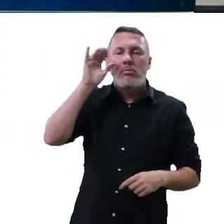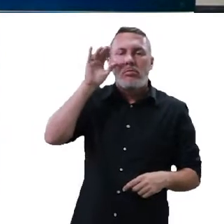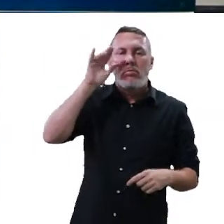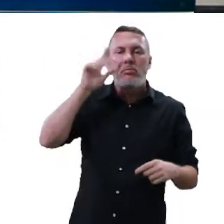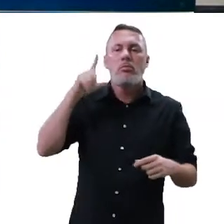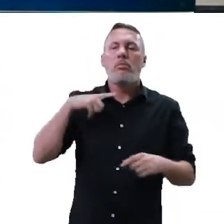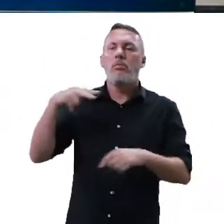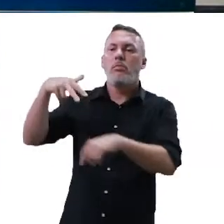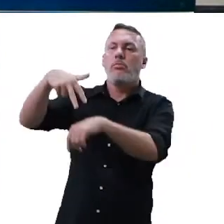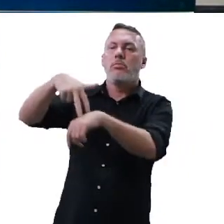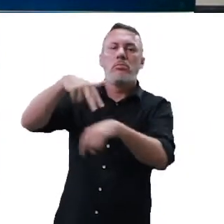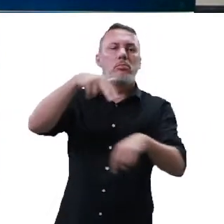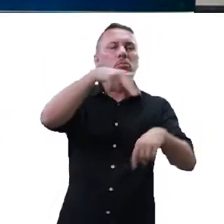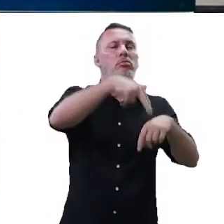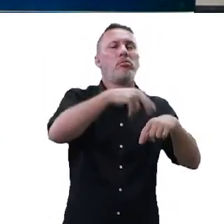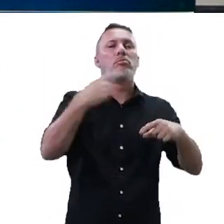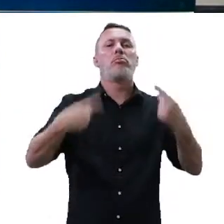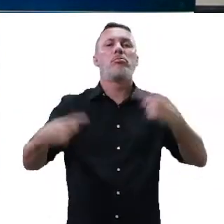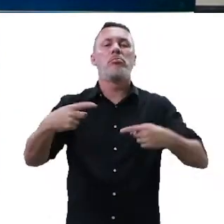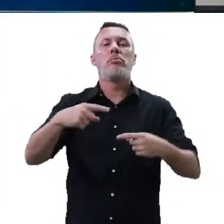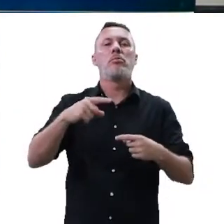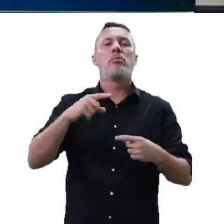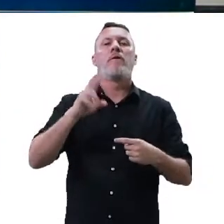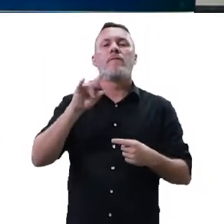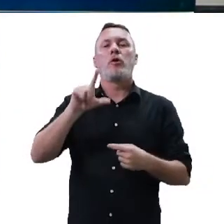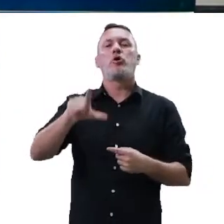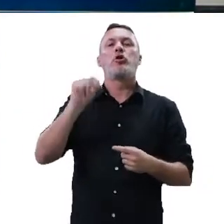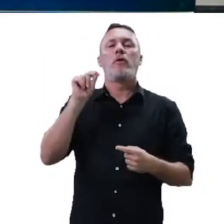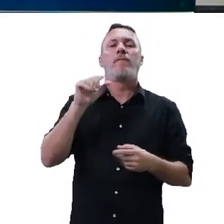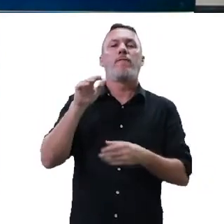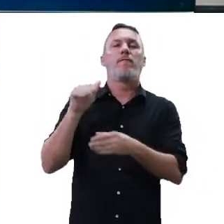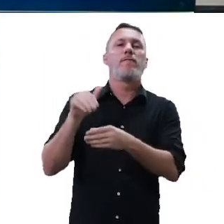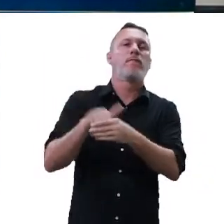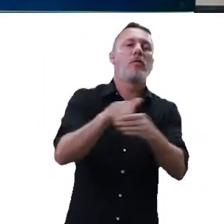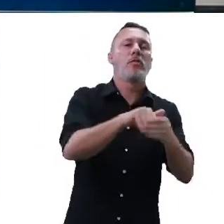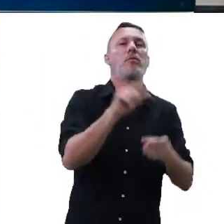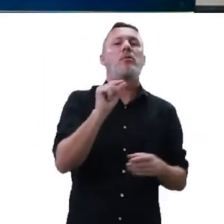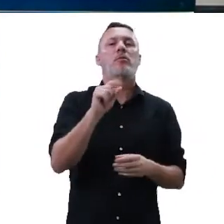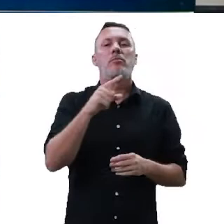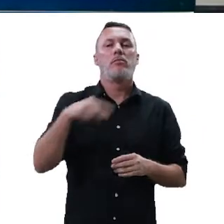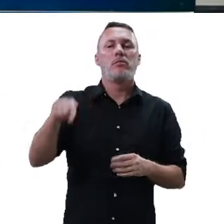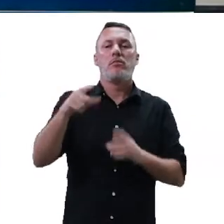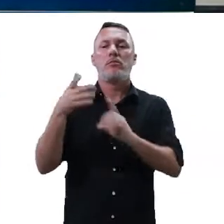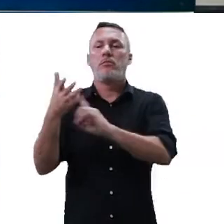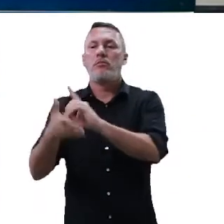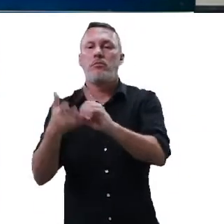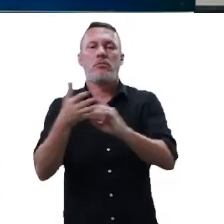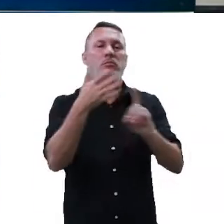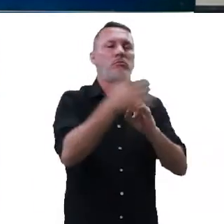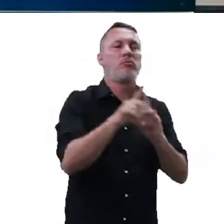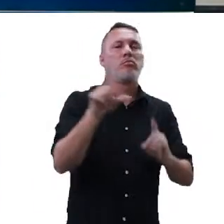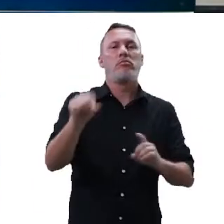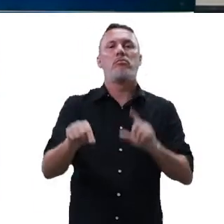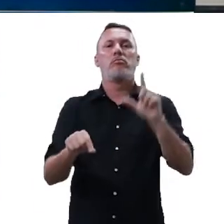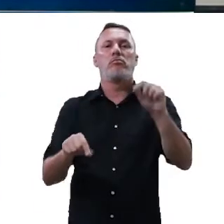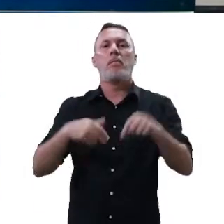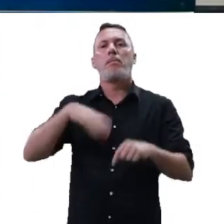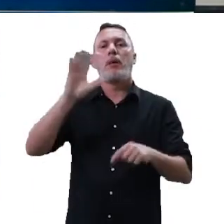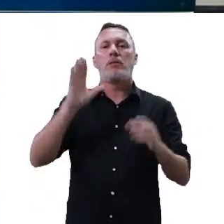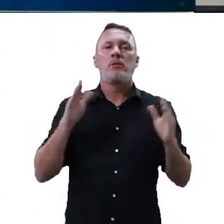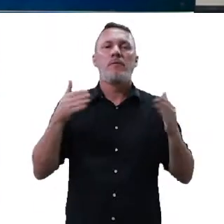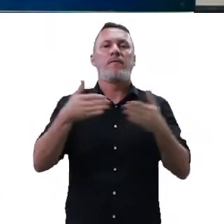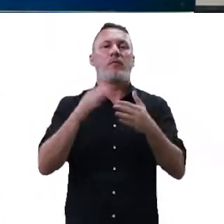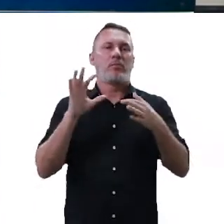cidadãos definiam quem votava, né? Acerca do que desejavam e